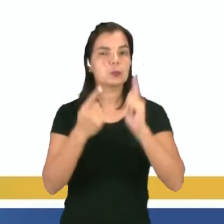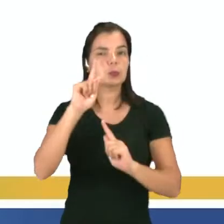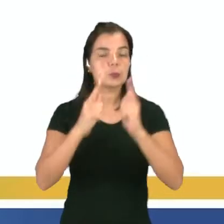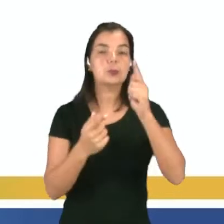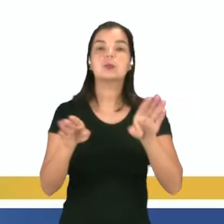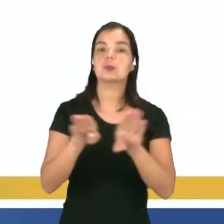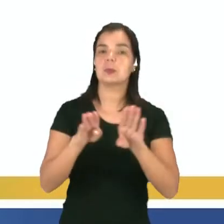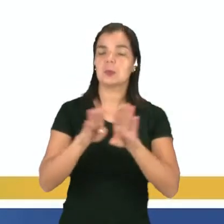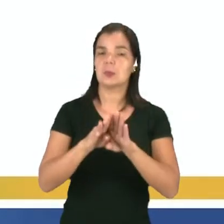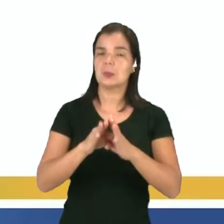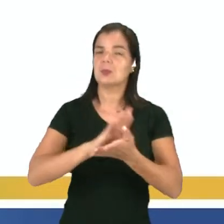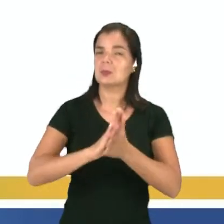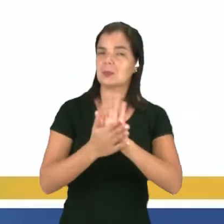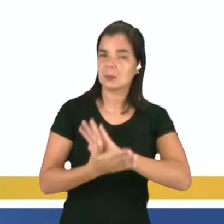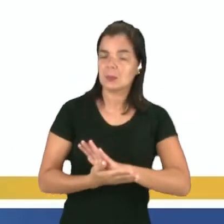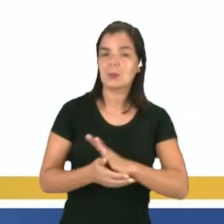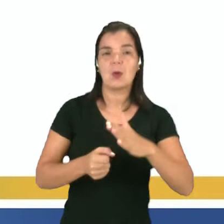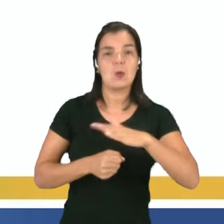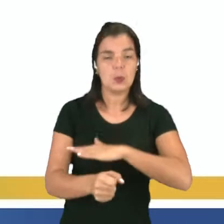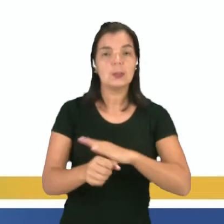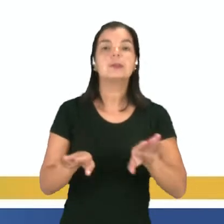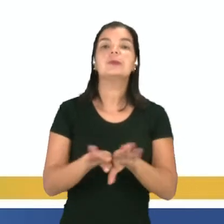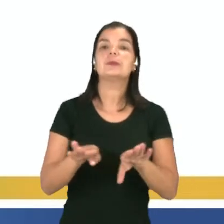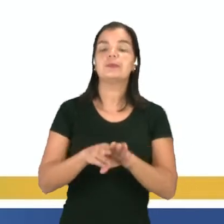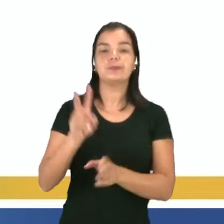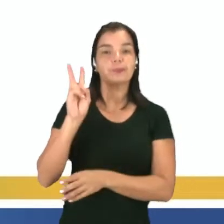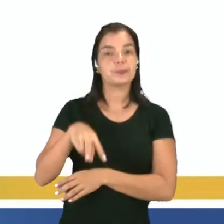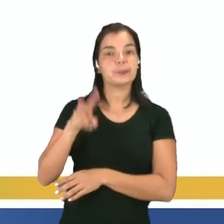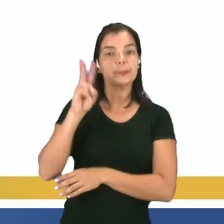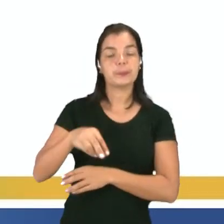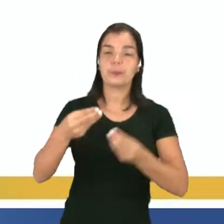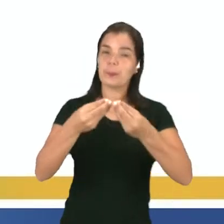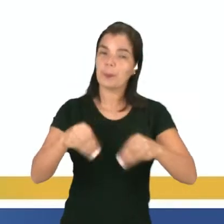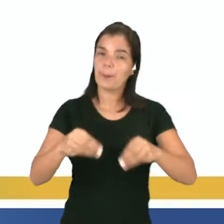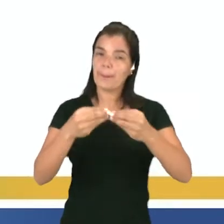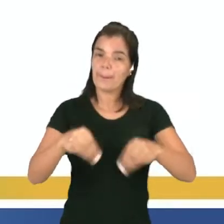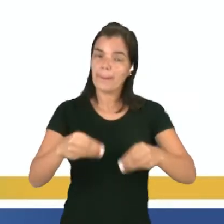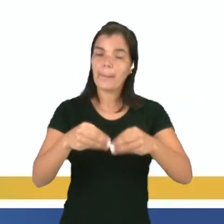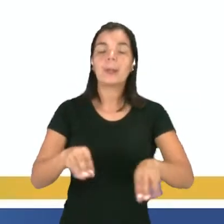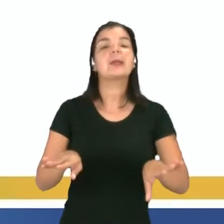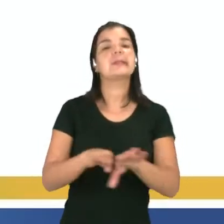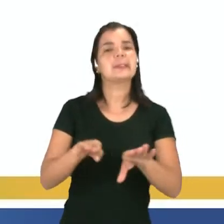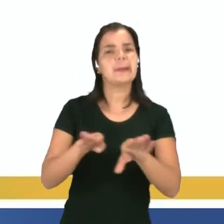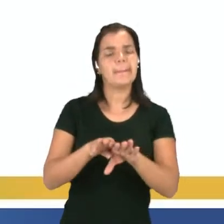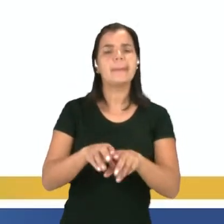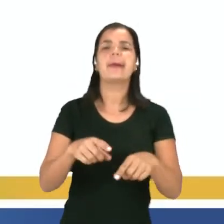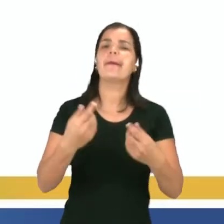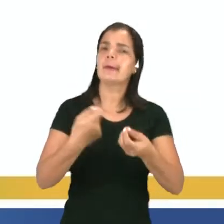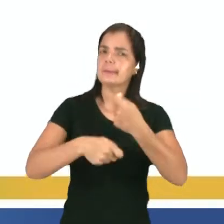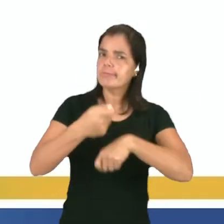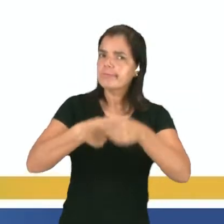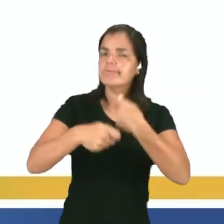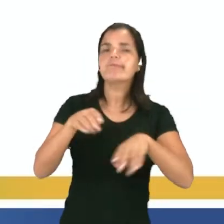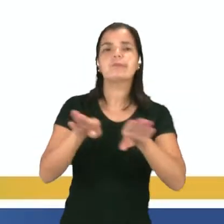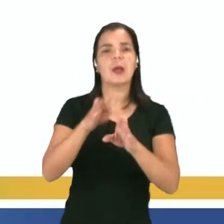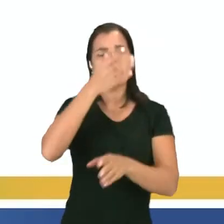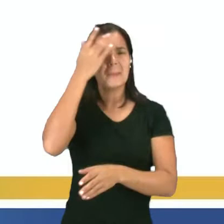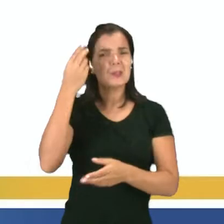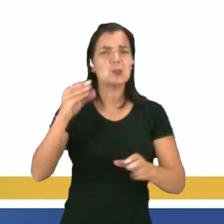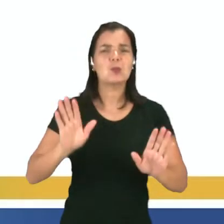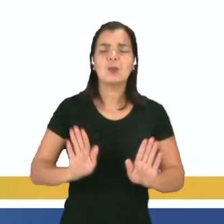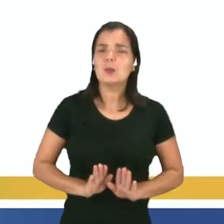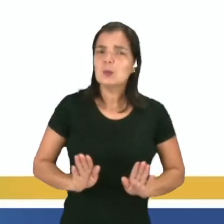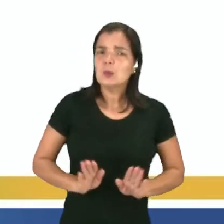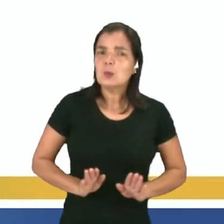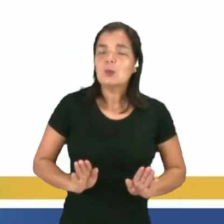greves e repressão. No caso da Venezuela, crise política, econômica e até humanitária, que muita gente passando fome e